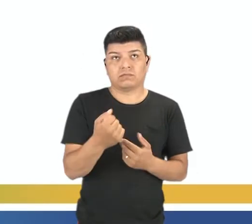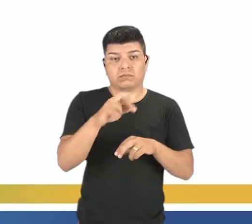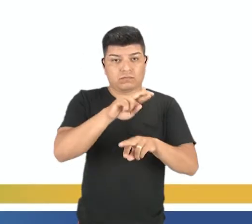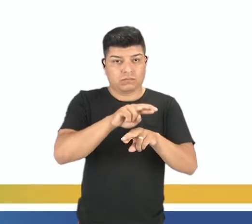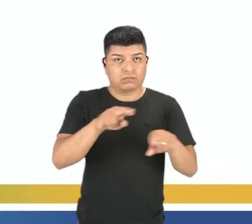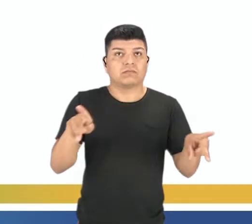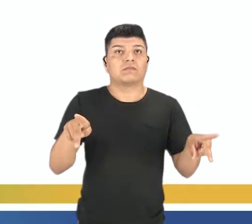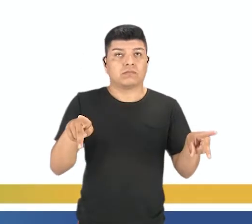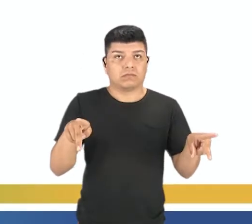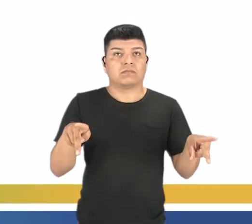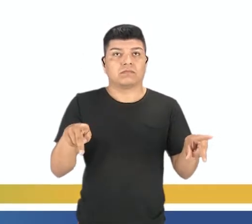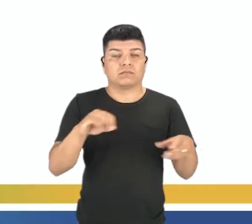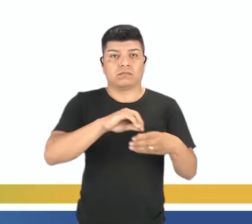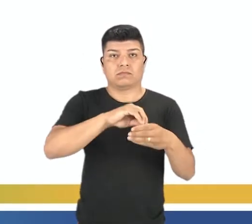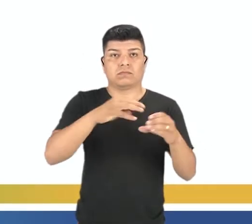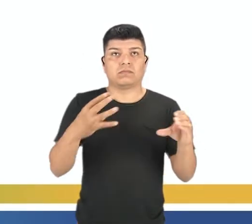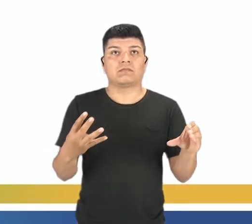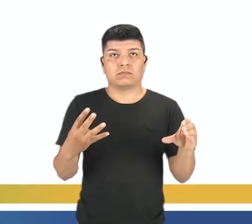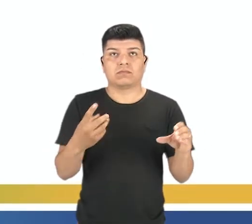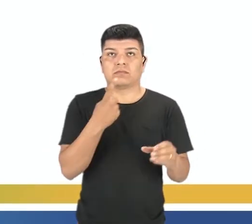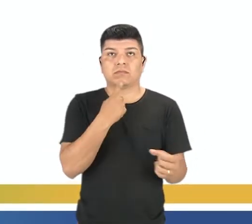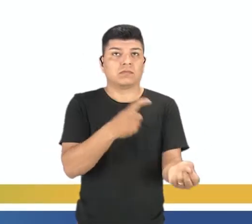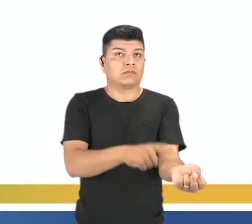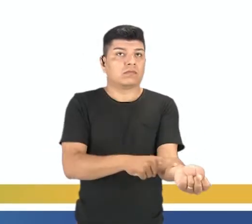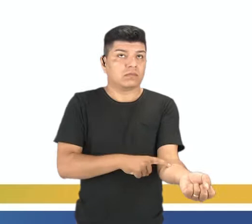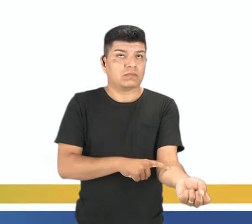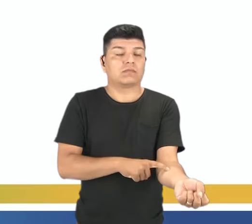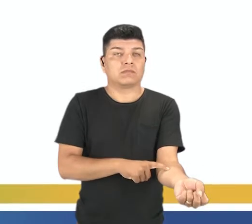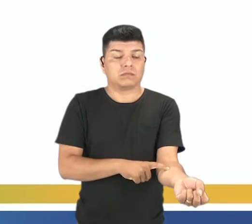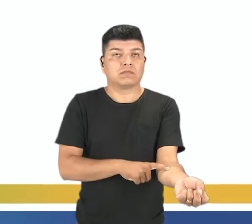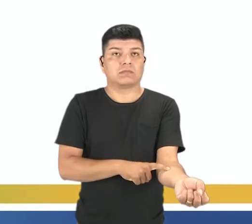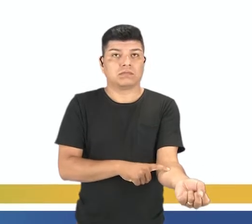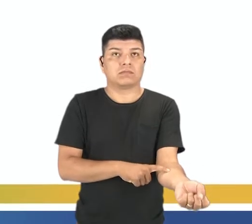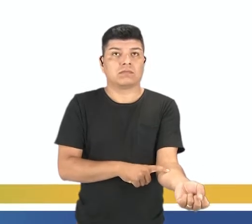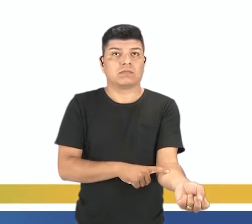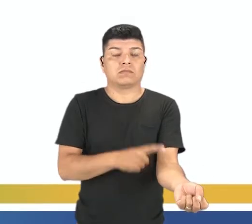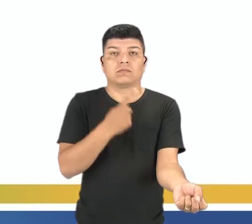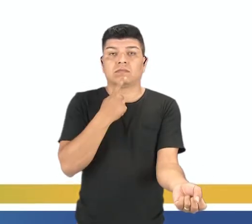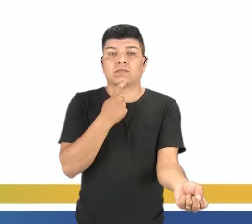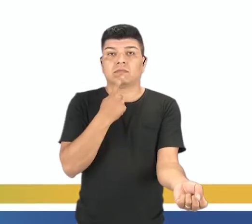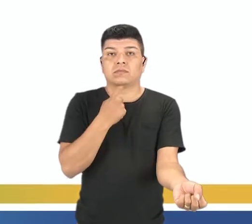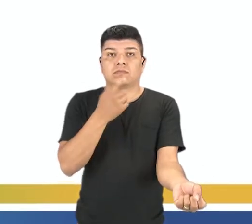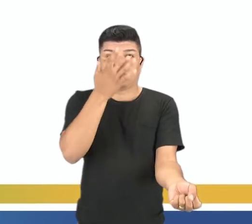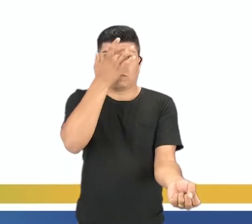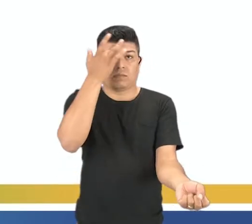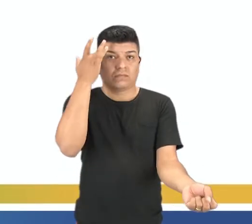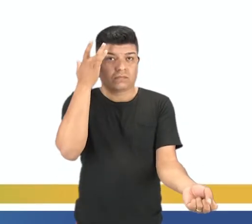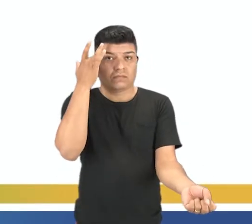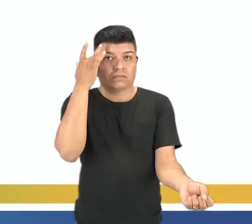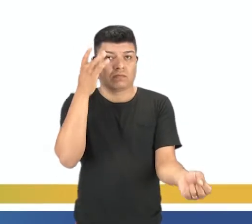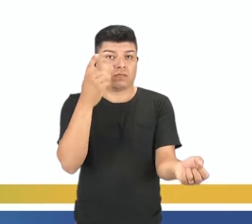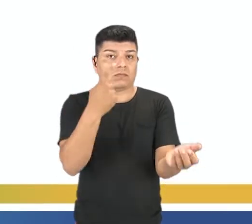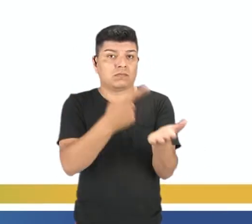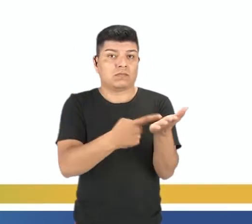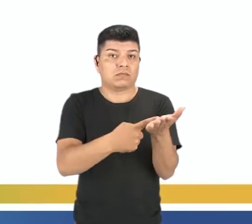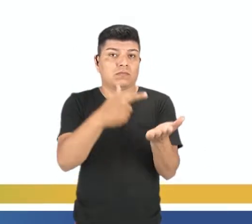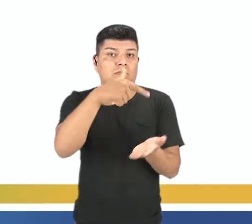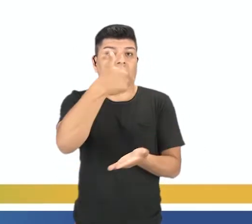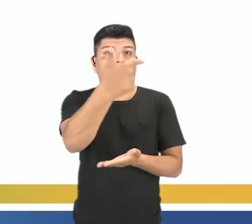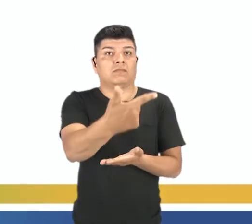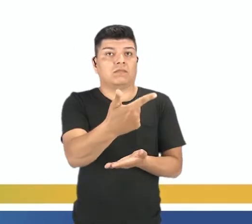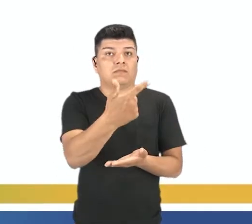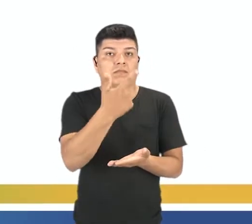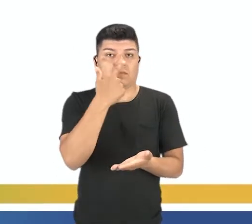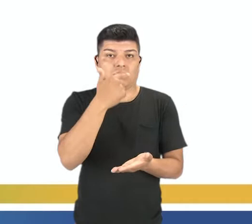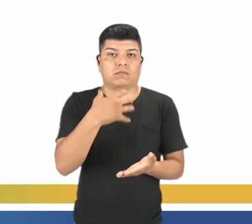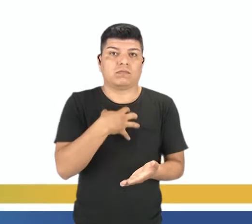diferentes características do sangue, quando um sangue era de uma pessoa era combinado com outra, tinha às vezes uma reação